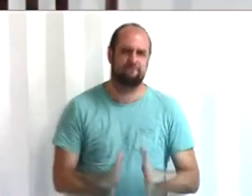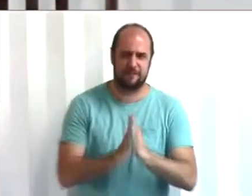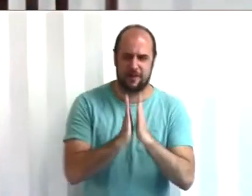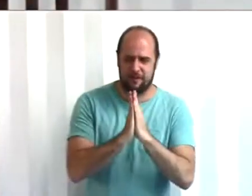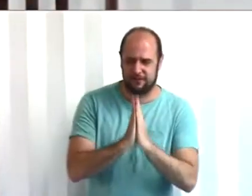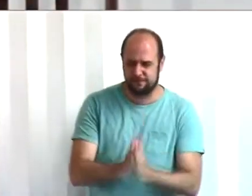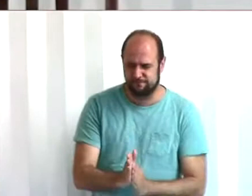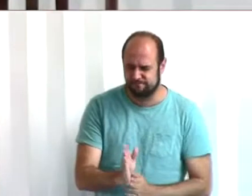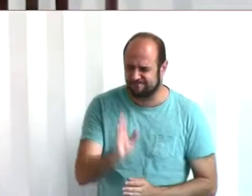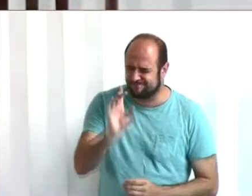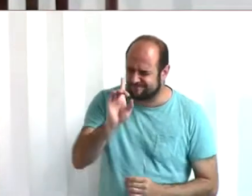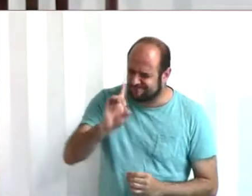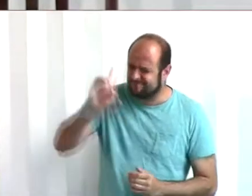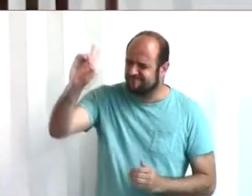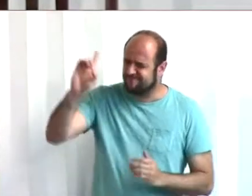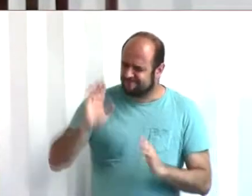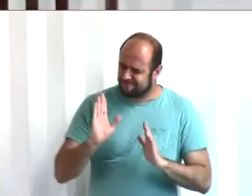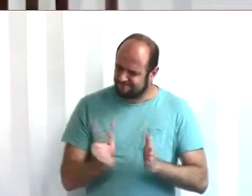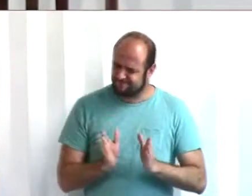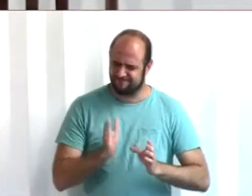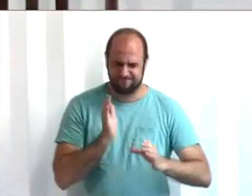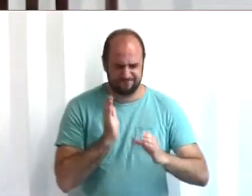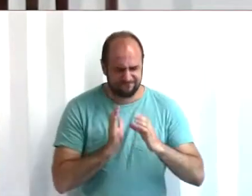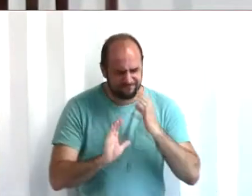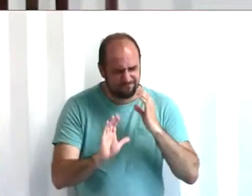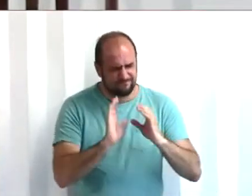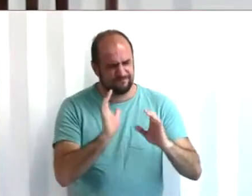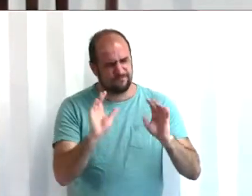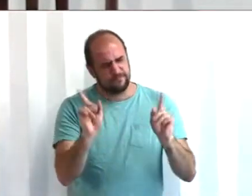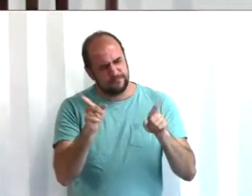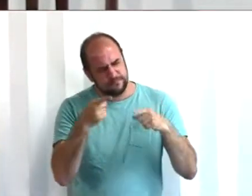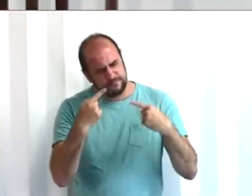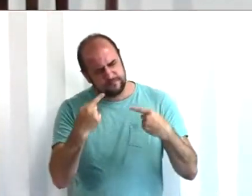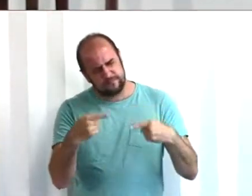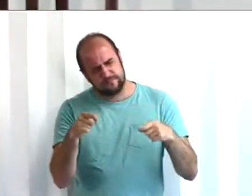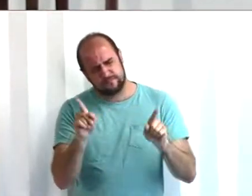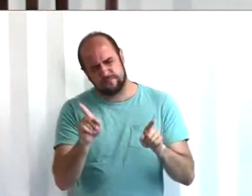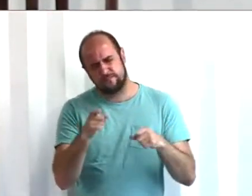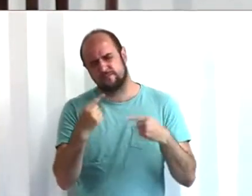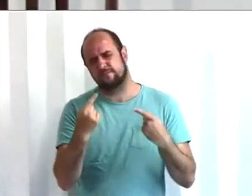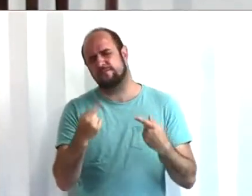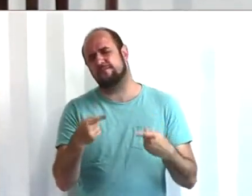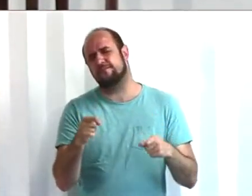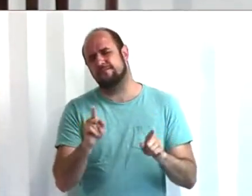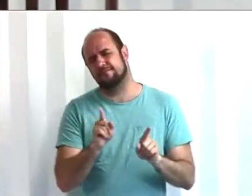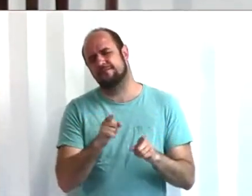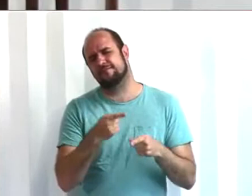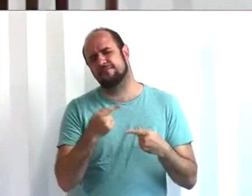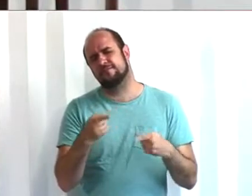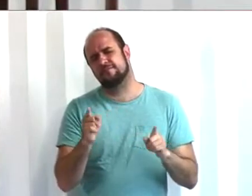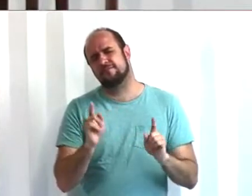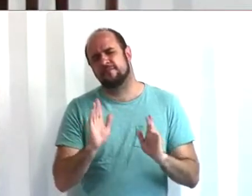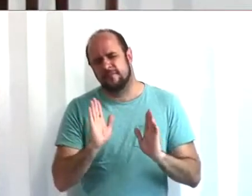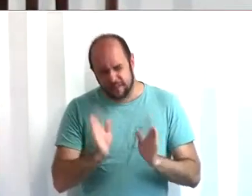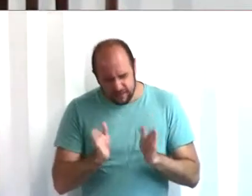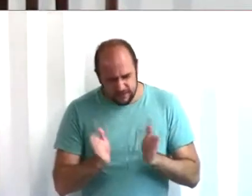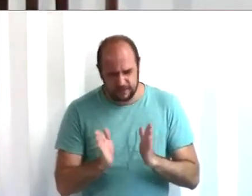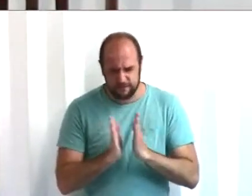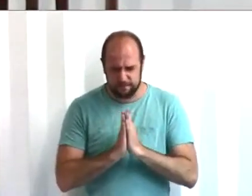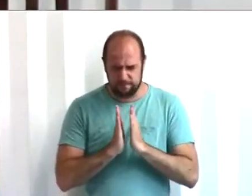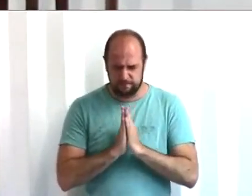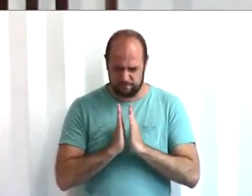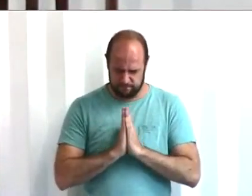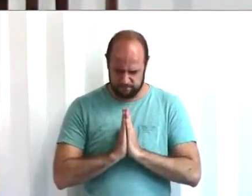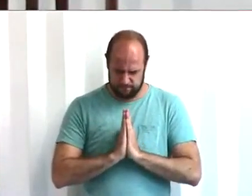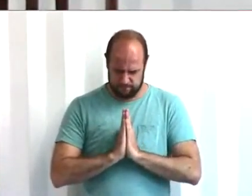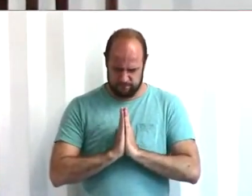Deus, já cantamos nessa manhã hinos, cânticos, já oramos nessa